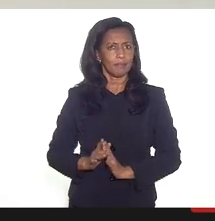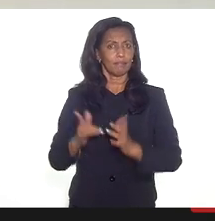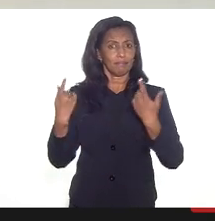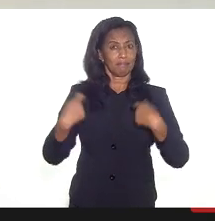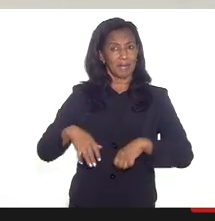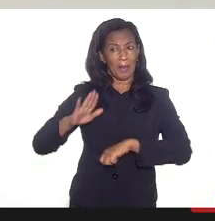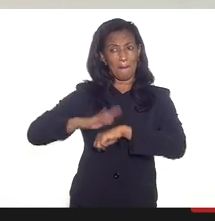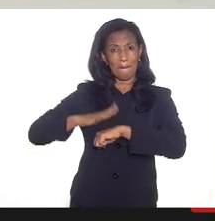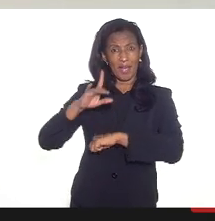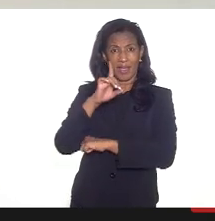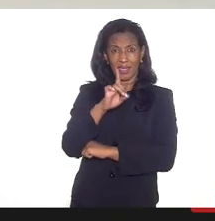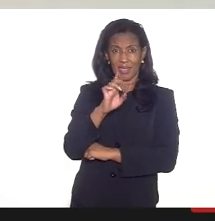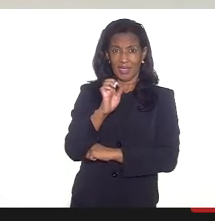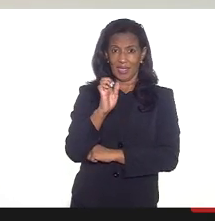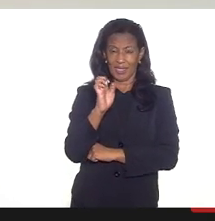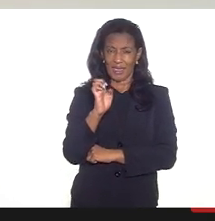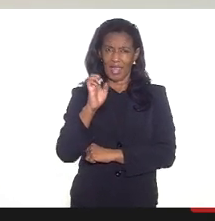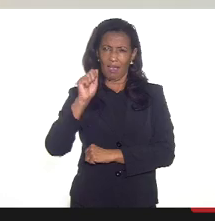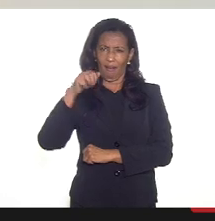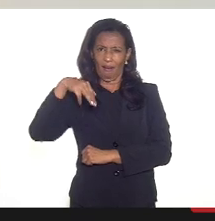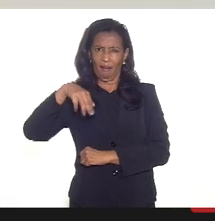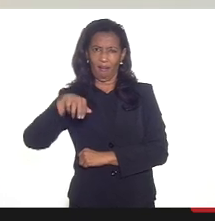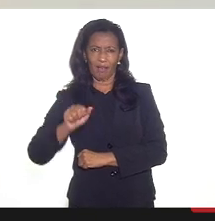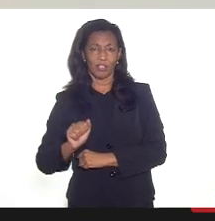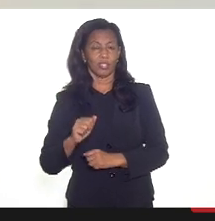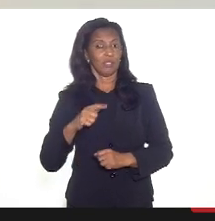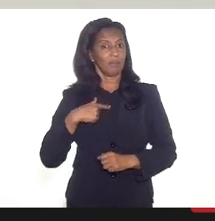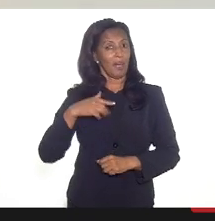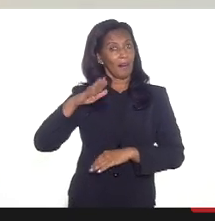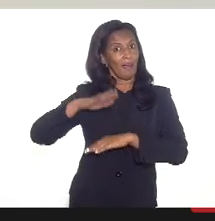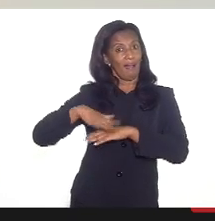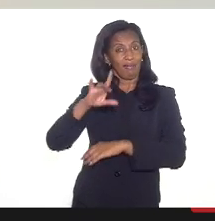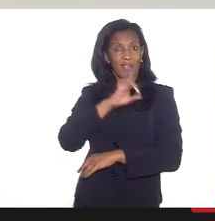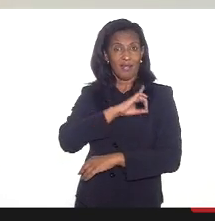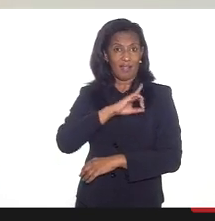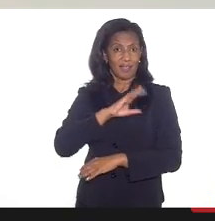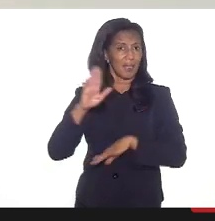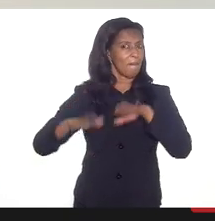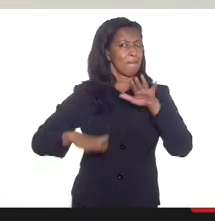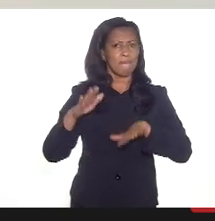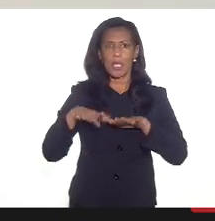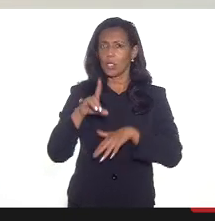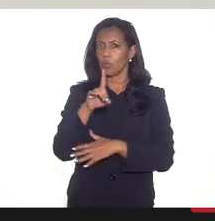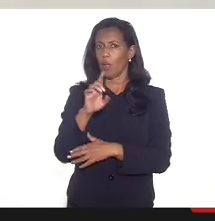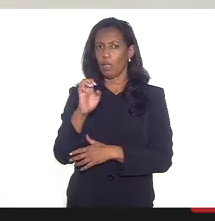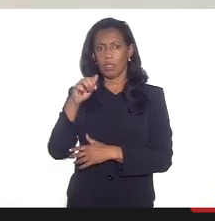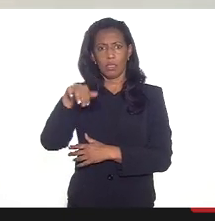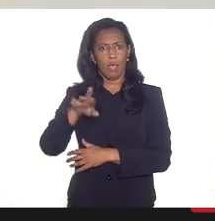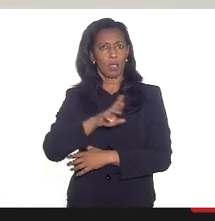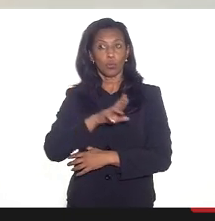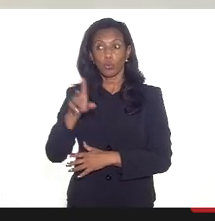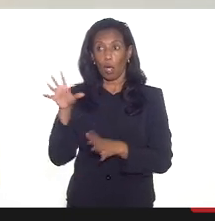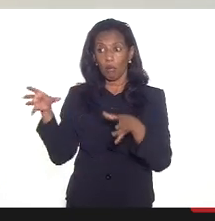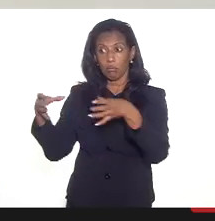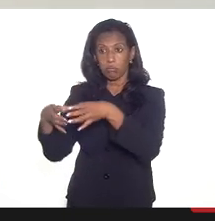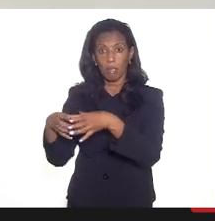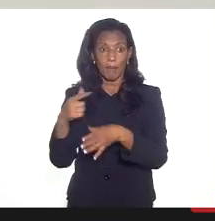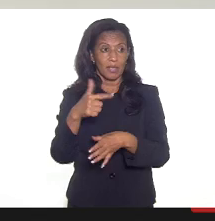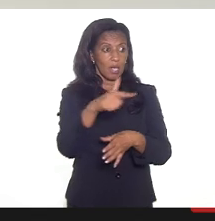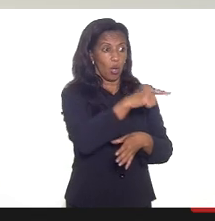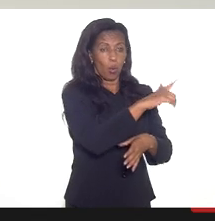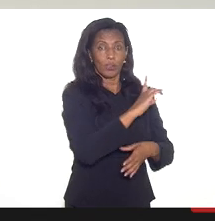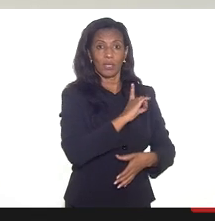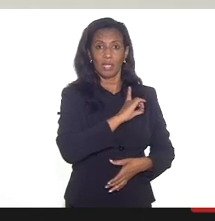precisa de mais DEANs, por exemplo. A gente precisa que as delegacias, mesmo as DEANs, não só as DEANs, mas aqui